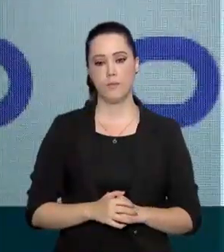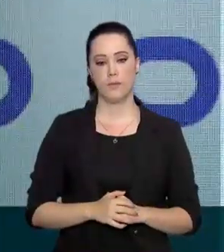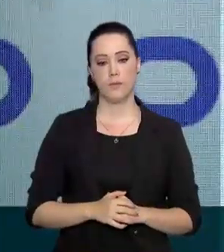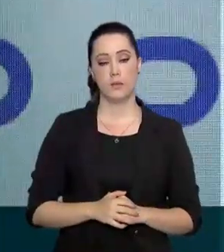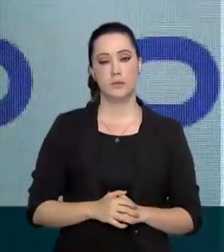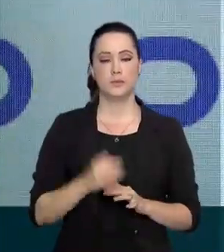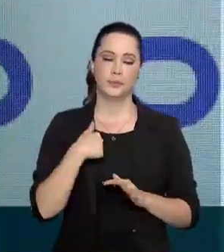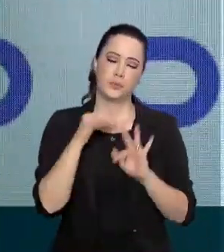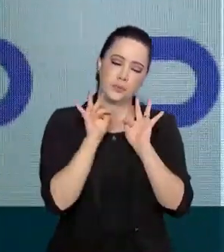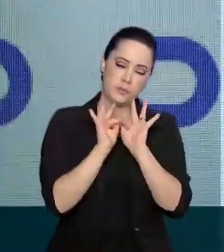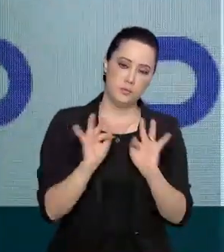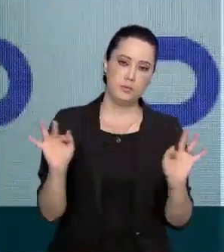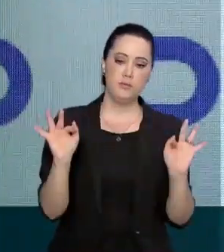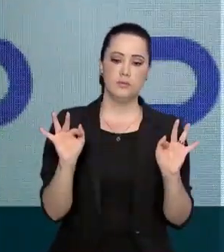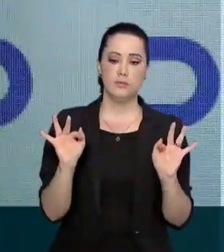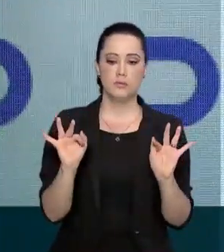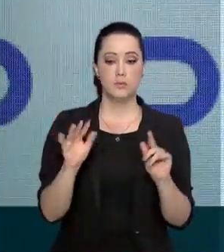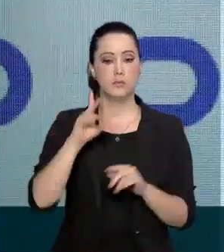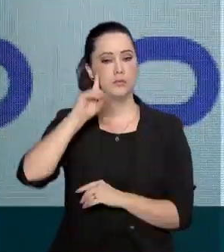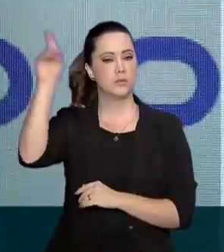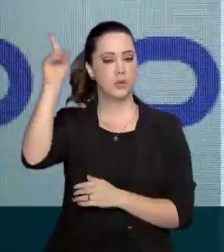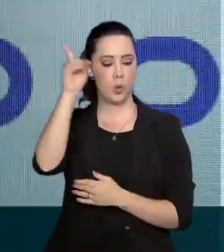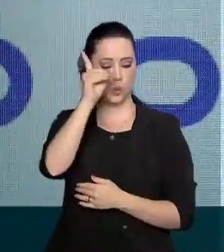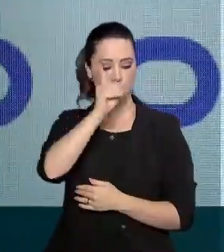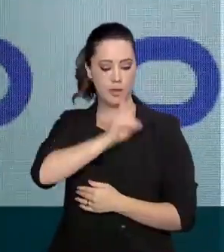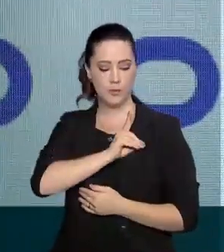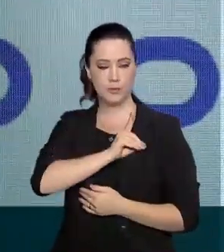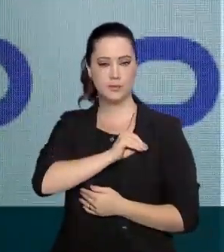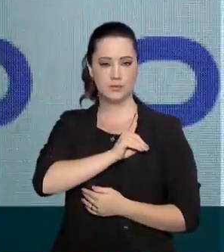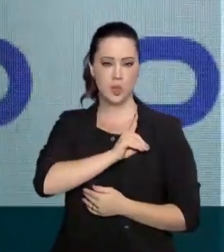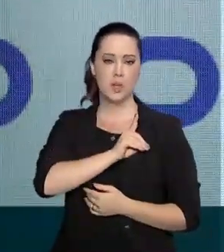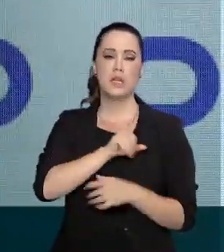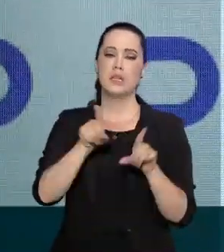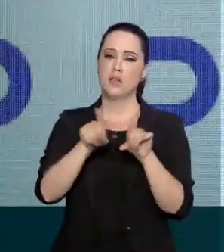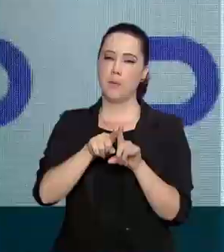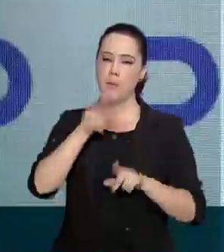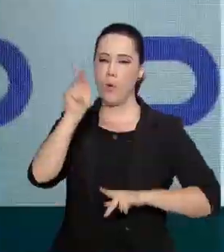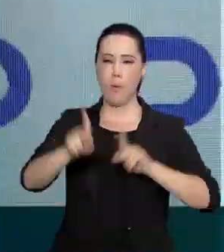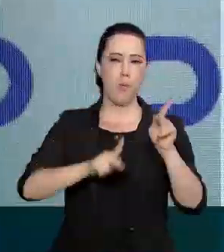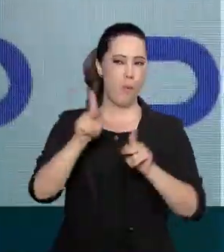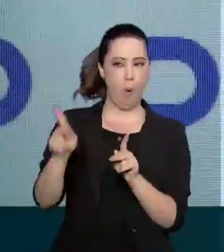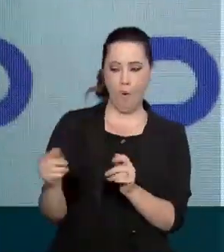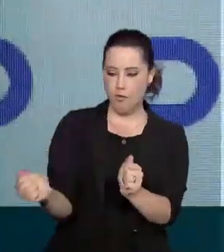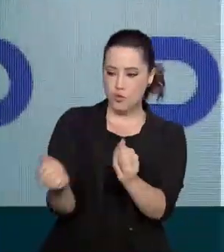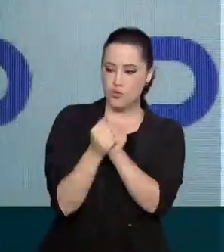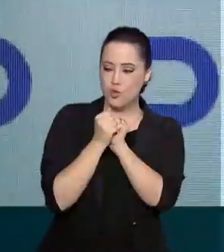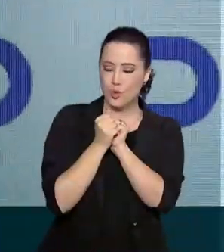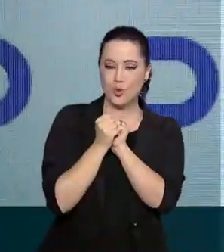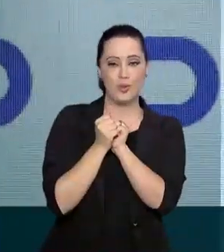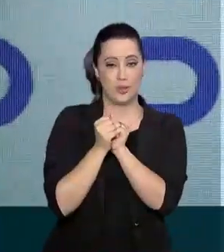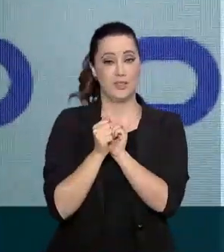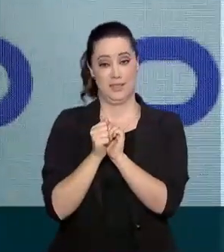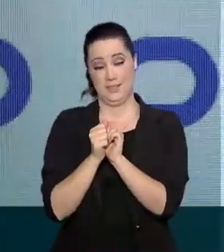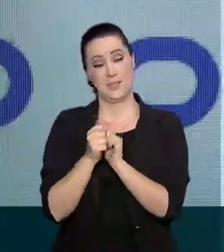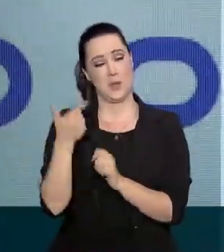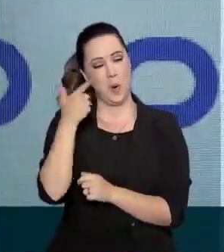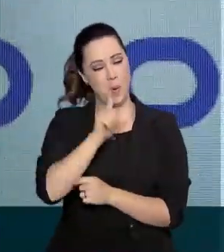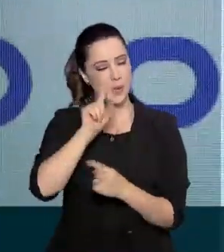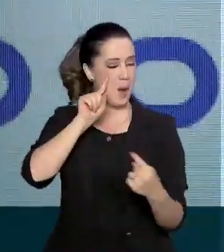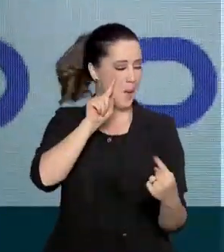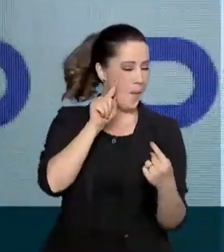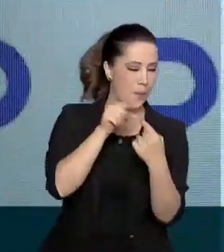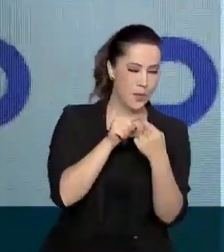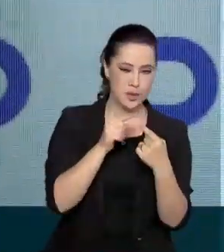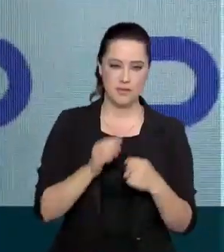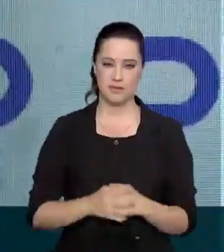com humildade e com Deus no coração, e com um povo maravilhoso ao teu lado, você tem como atingir seu